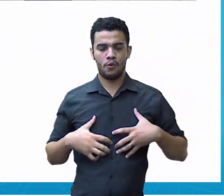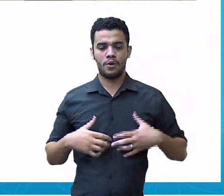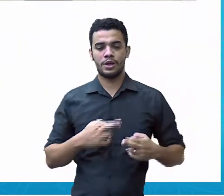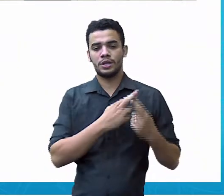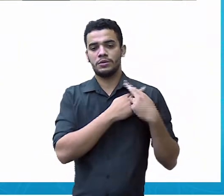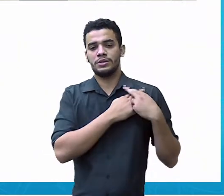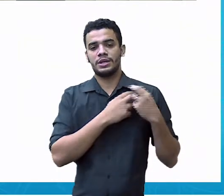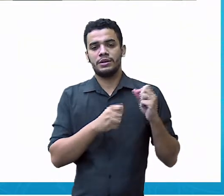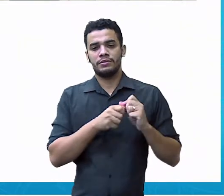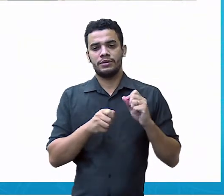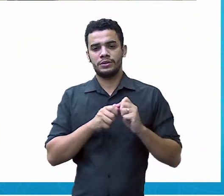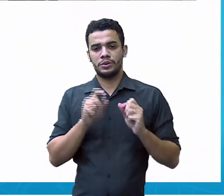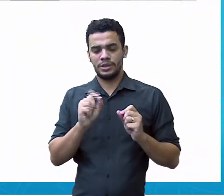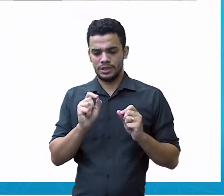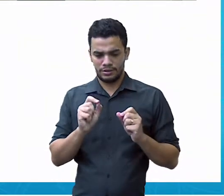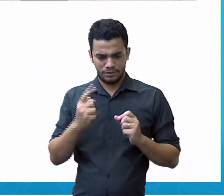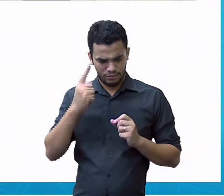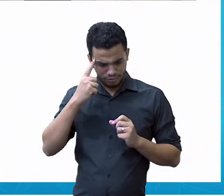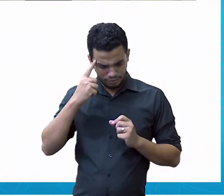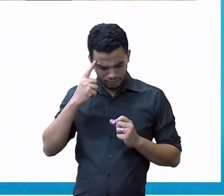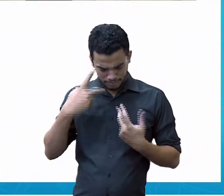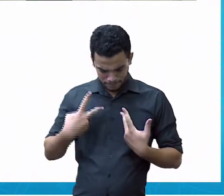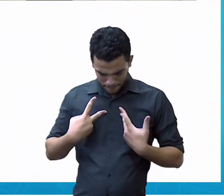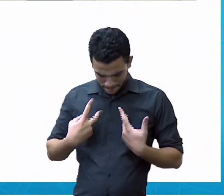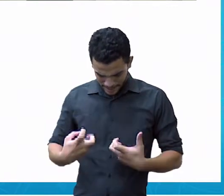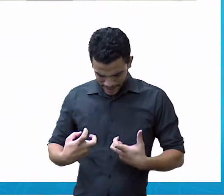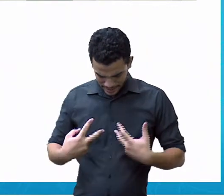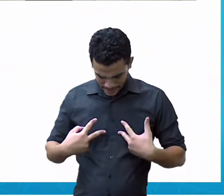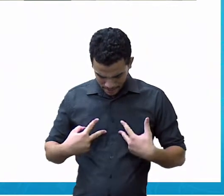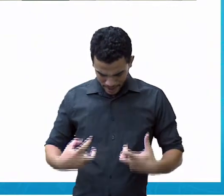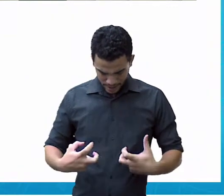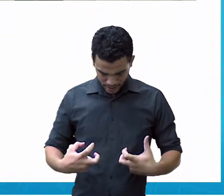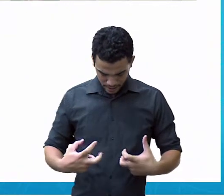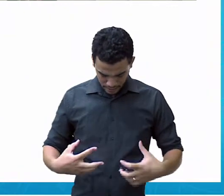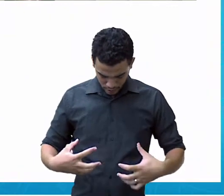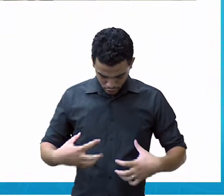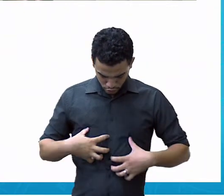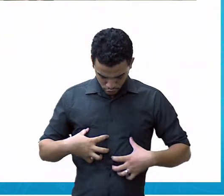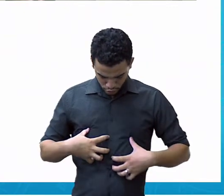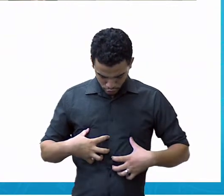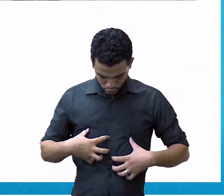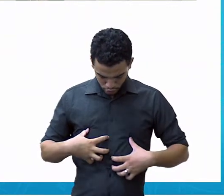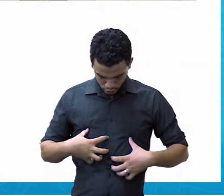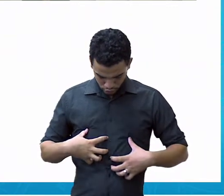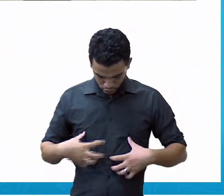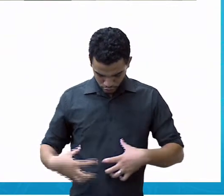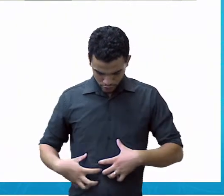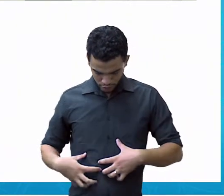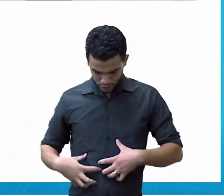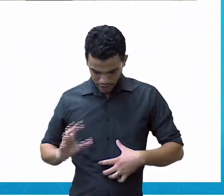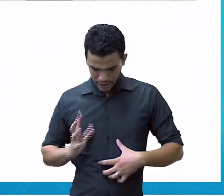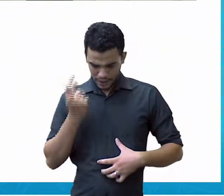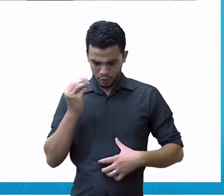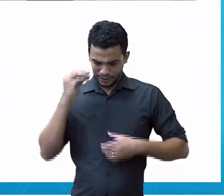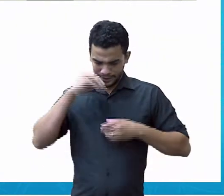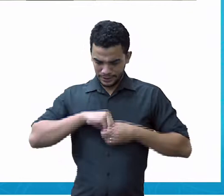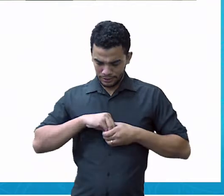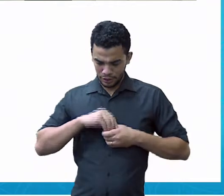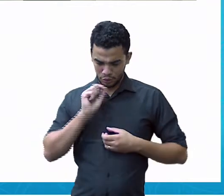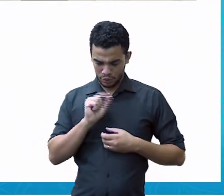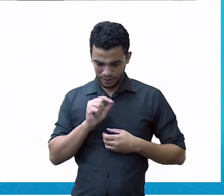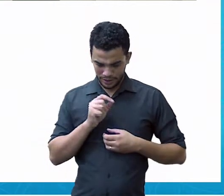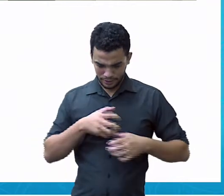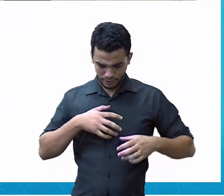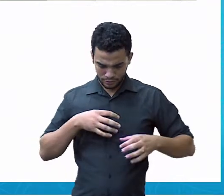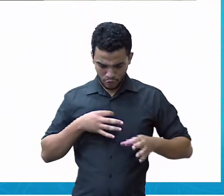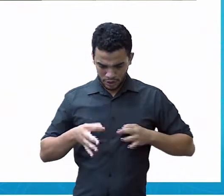e gerar respostas diante dos estímulos aos quais somos submetidos. É devido à